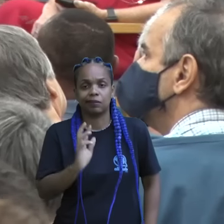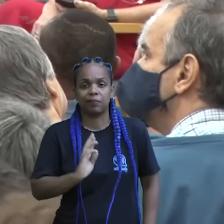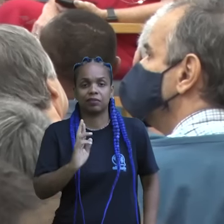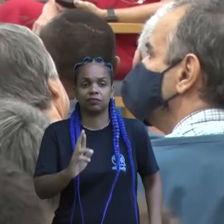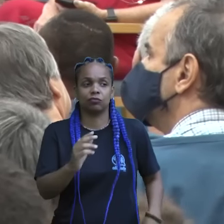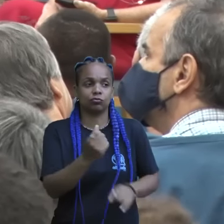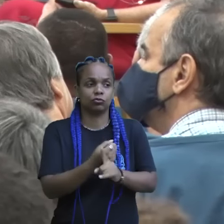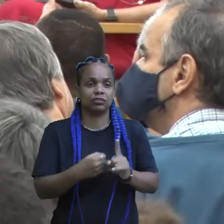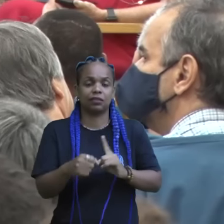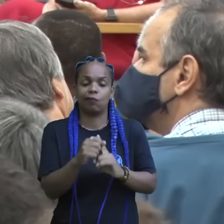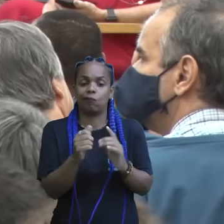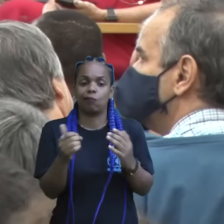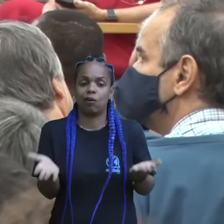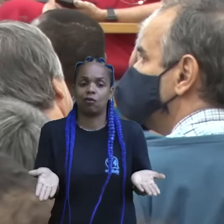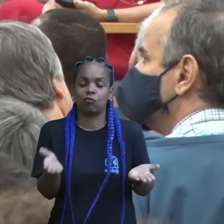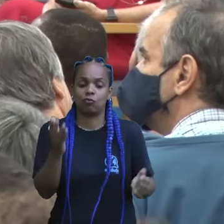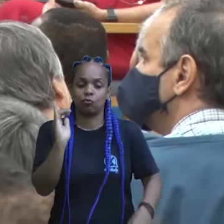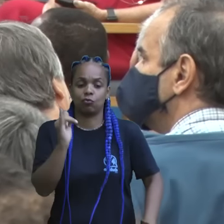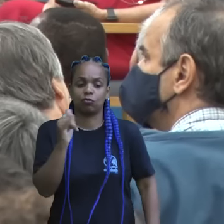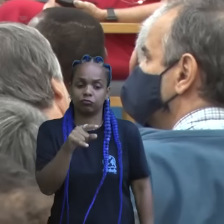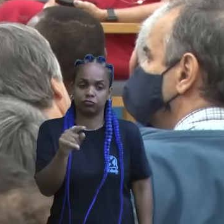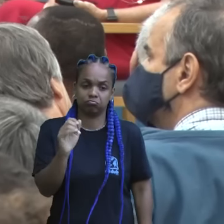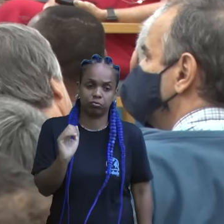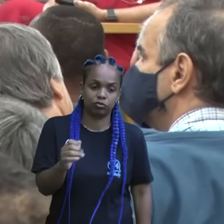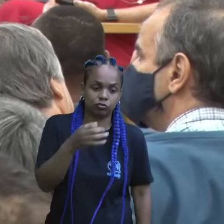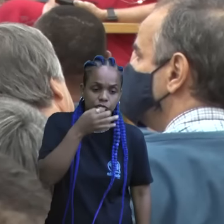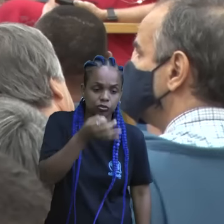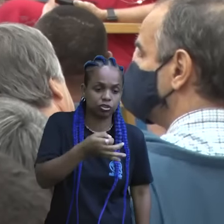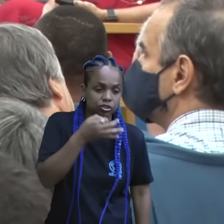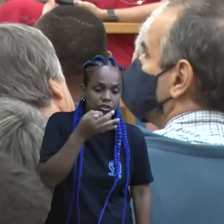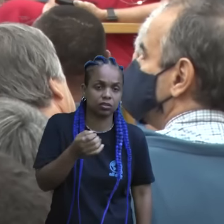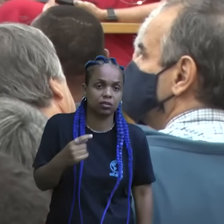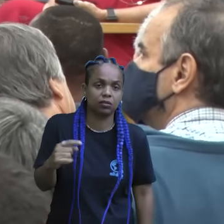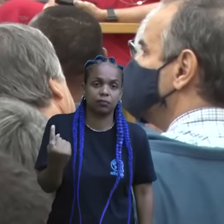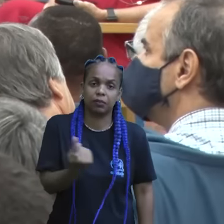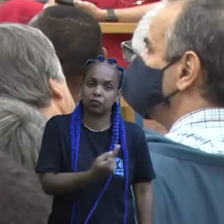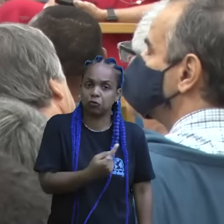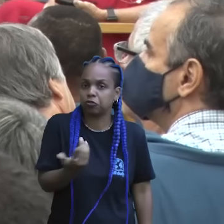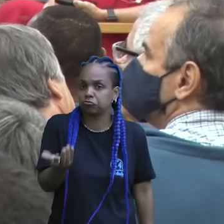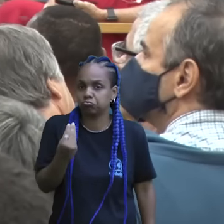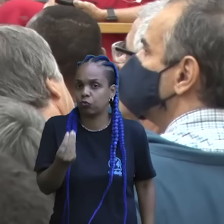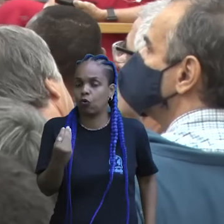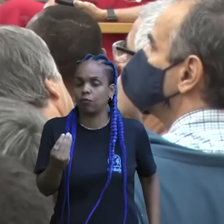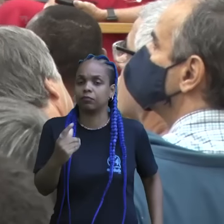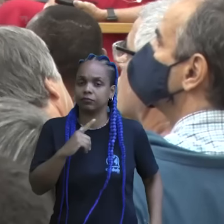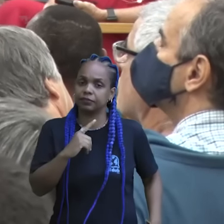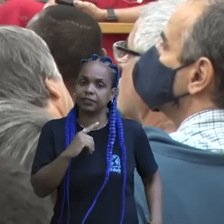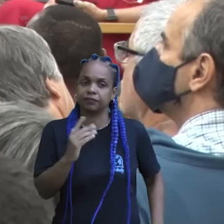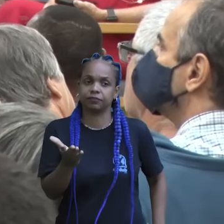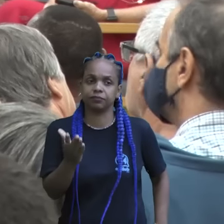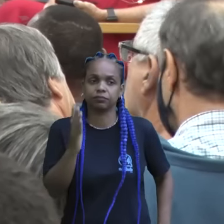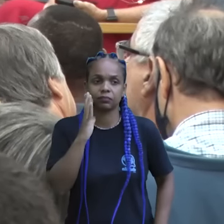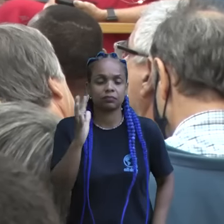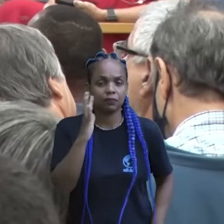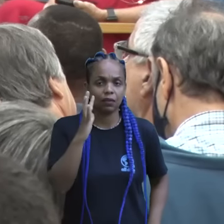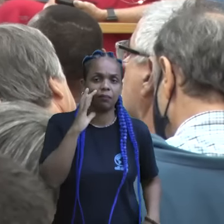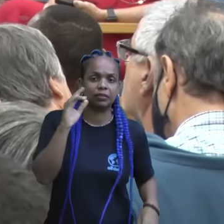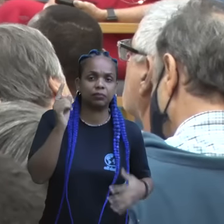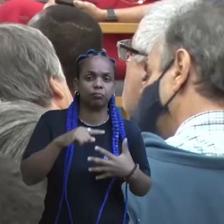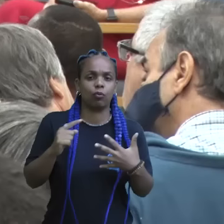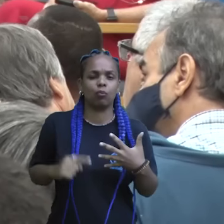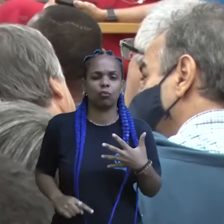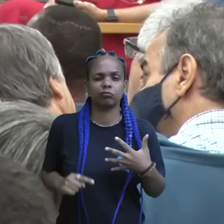foi comentado aqui, pensando nessa questão de que já é uma grande característica de um